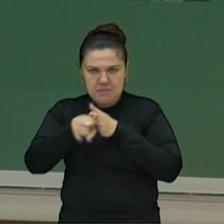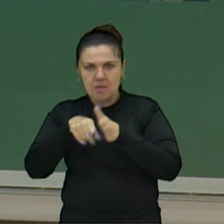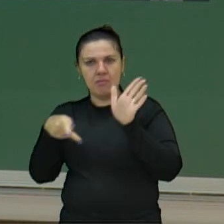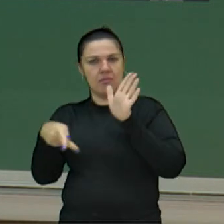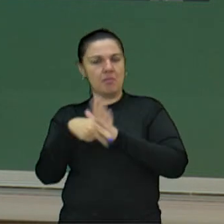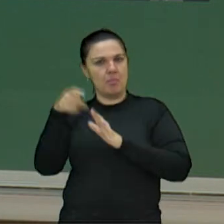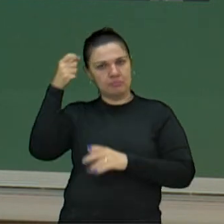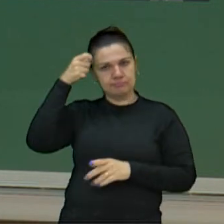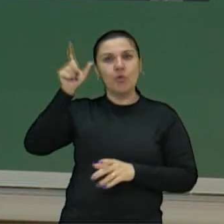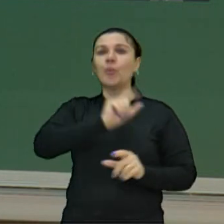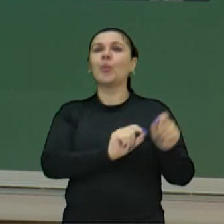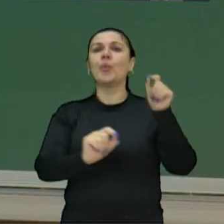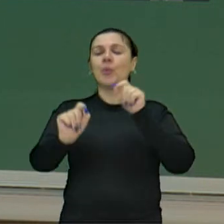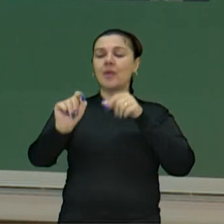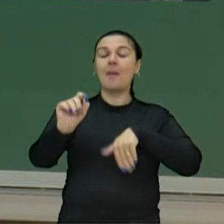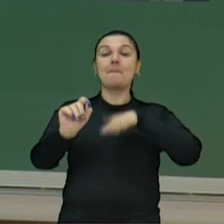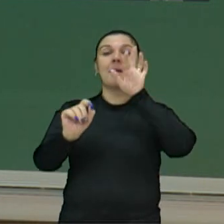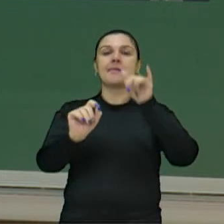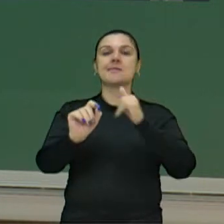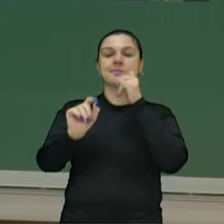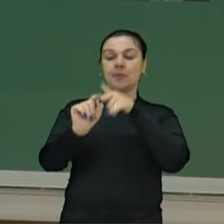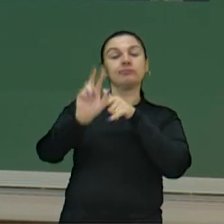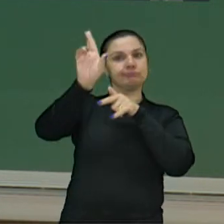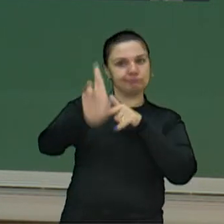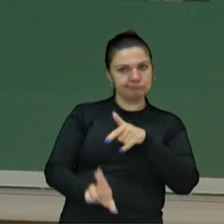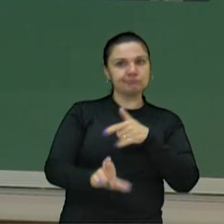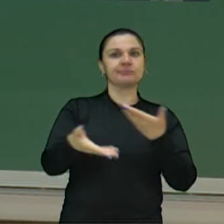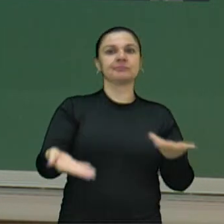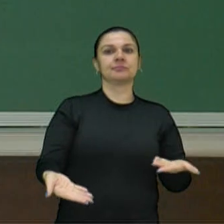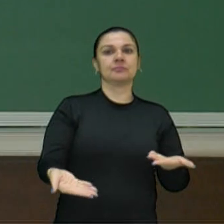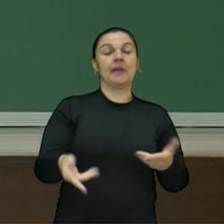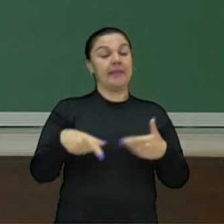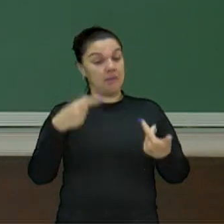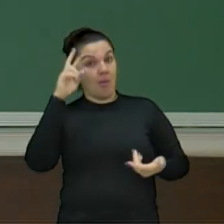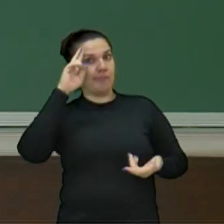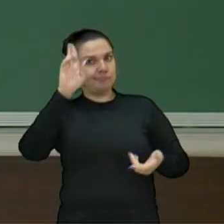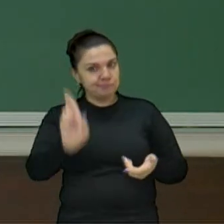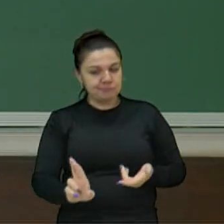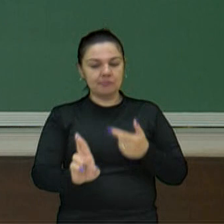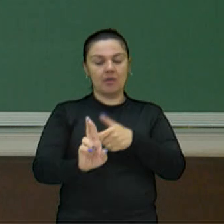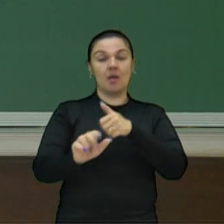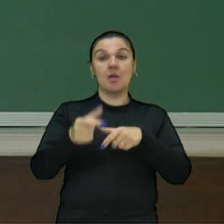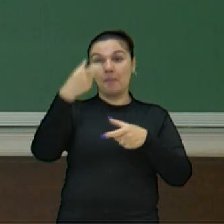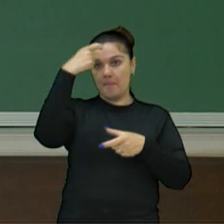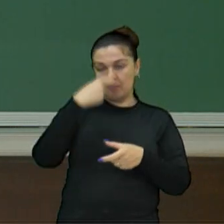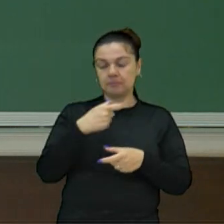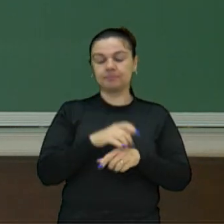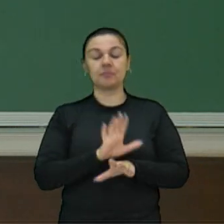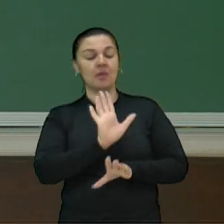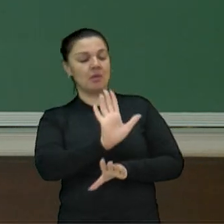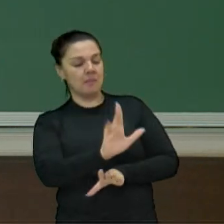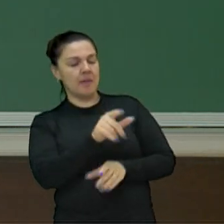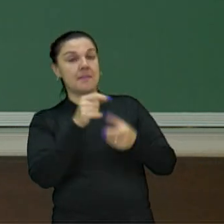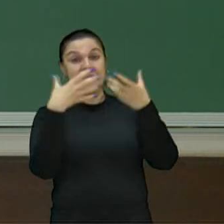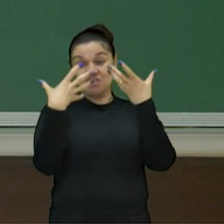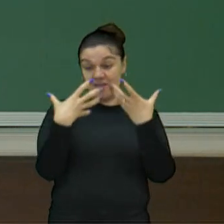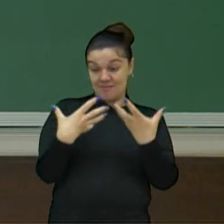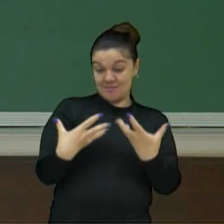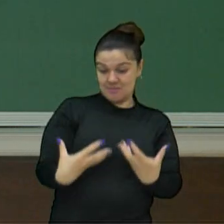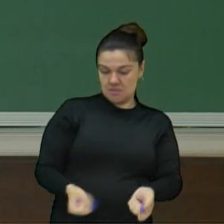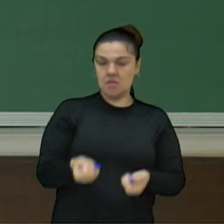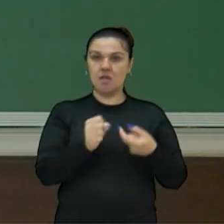A razão. A condição da liberdade humana é a racionalidade. Só que para essa afirmação, para